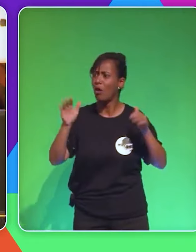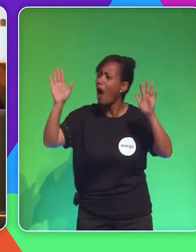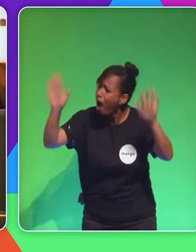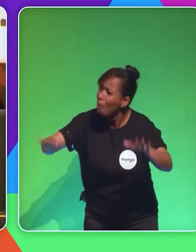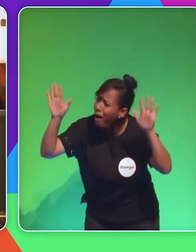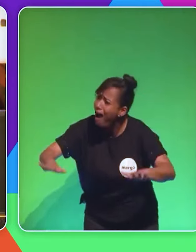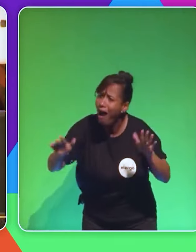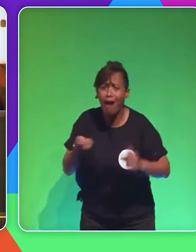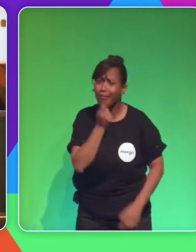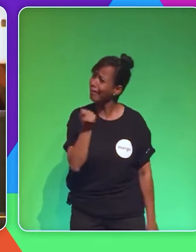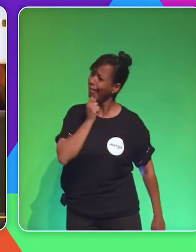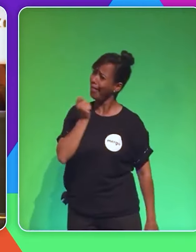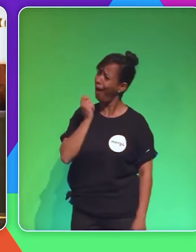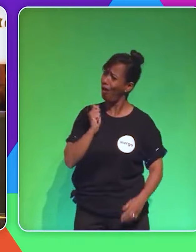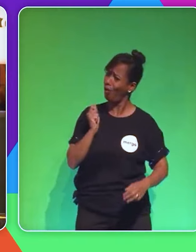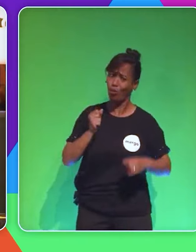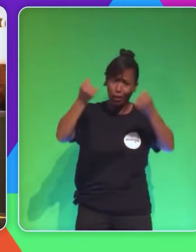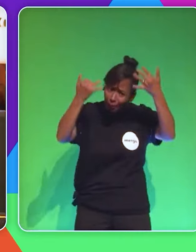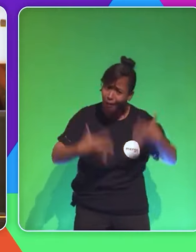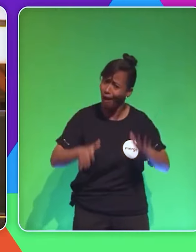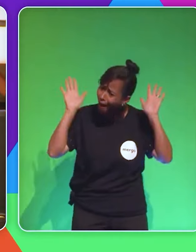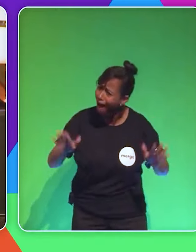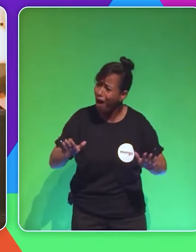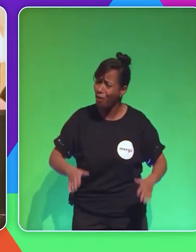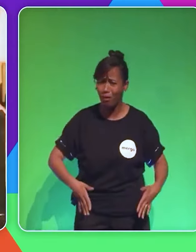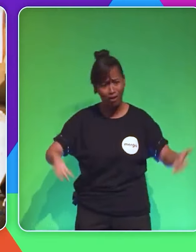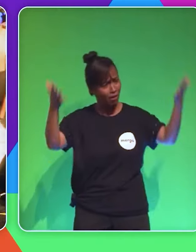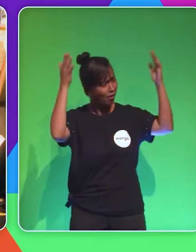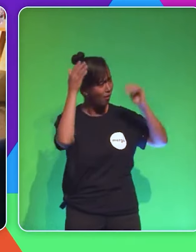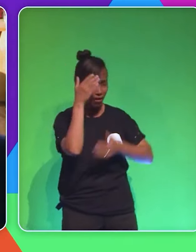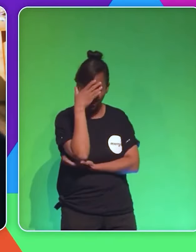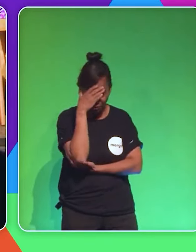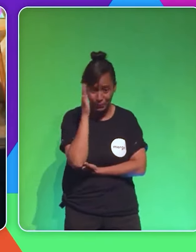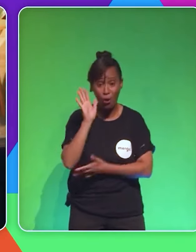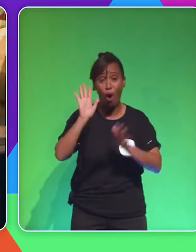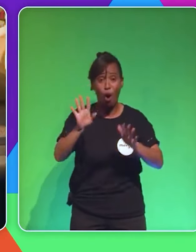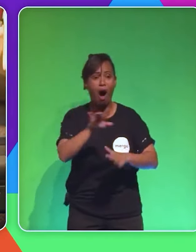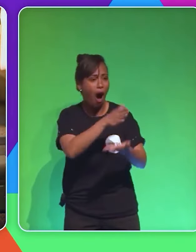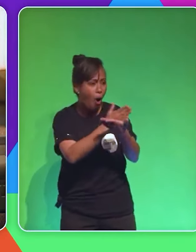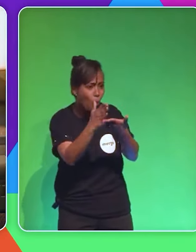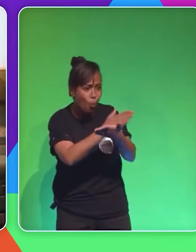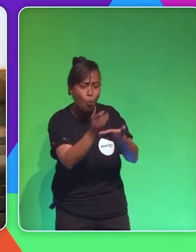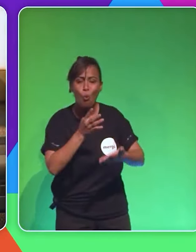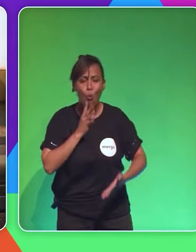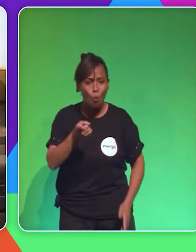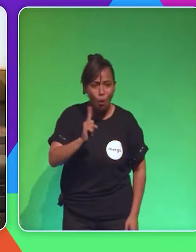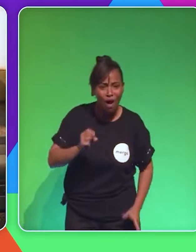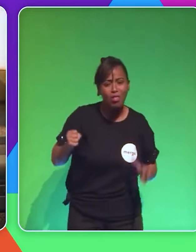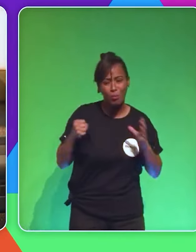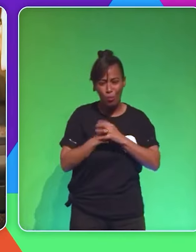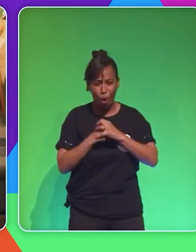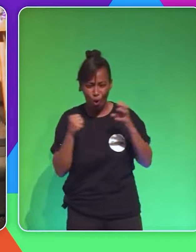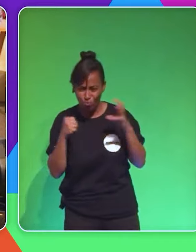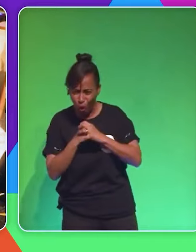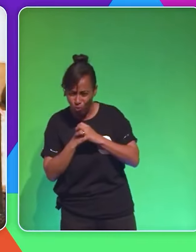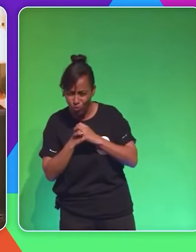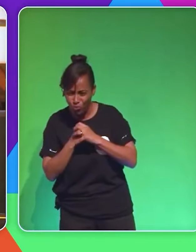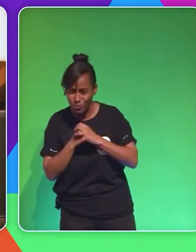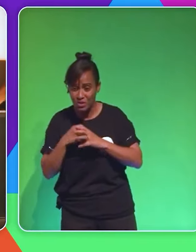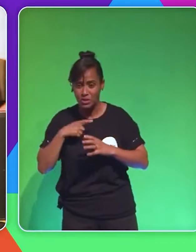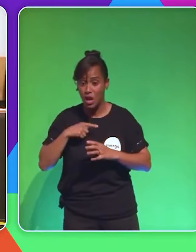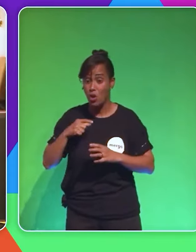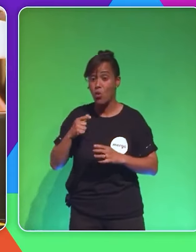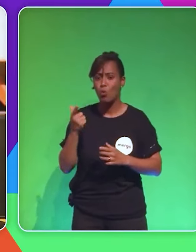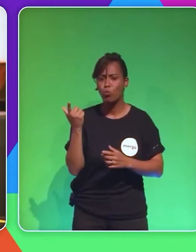calma aí pera aí para quem não conhece tem o Dragon Ball então Dragon Ball tem o Goku o Goku tem um